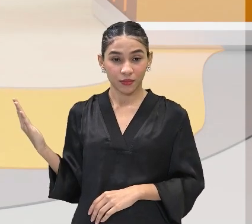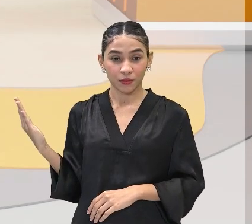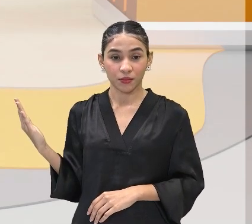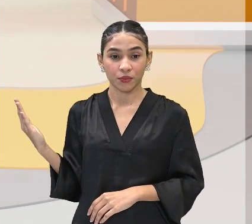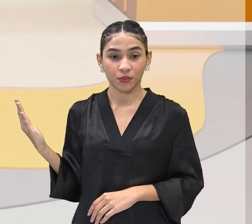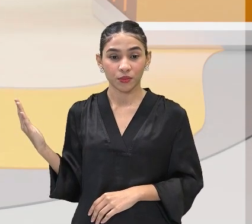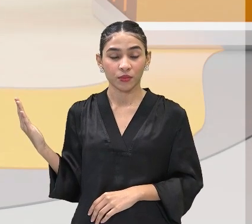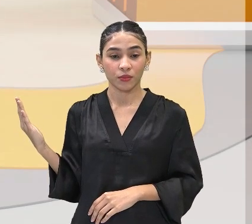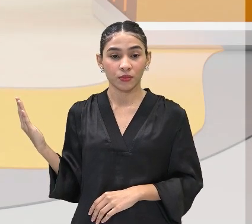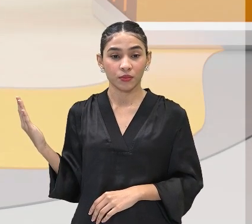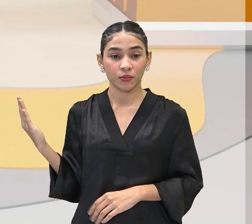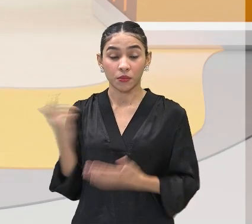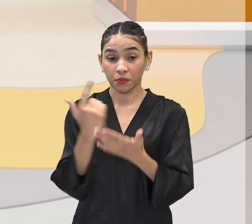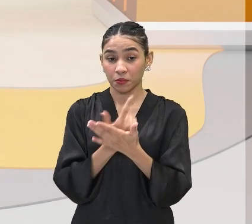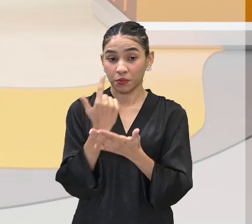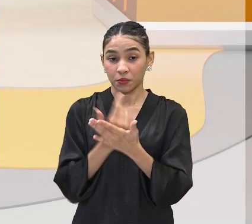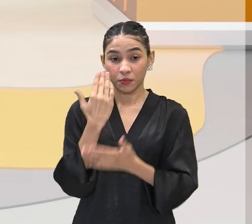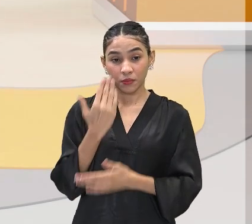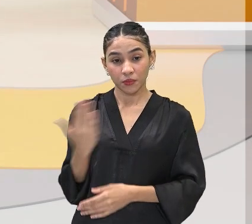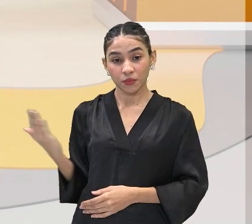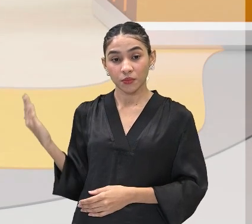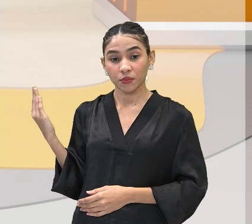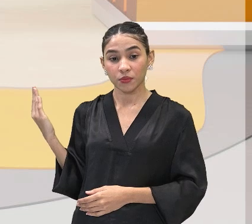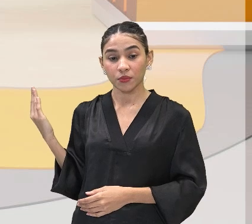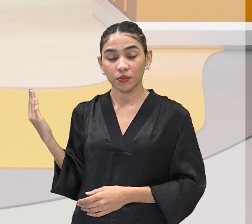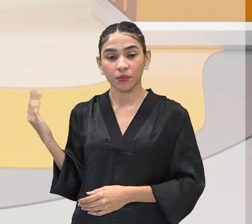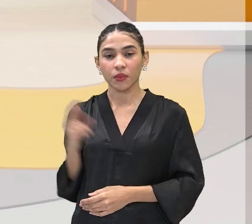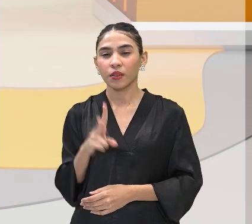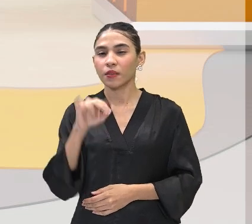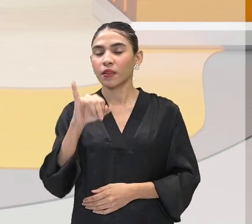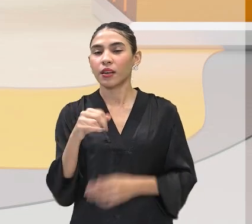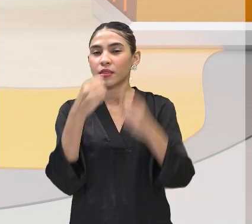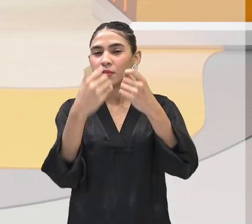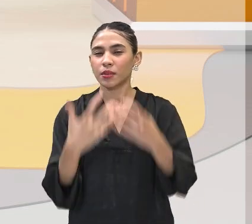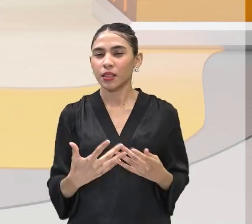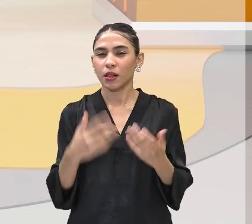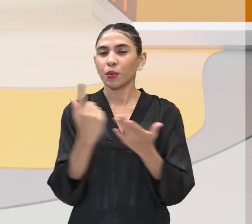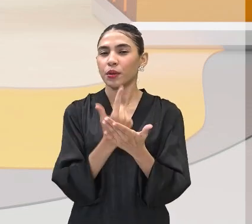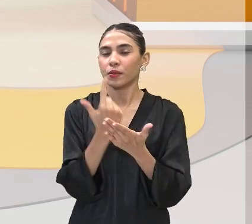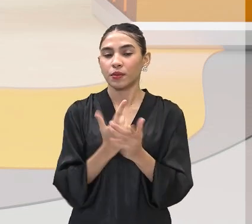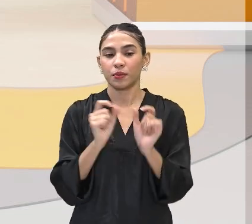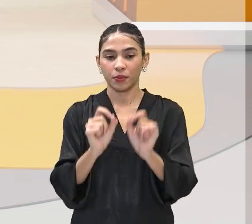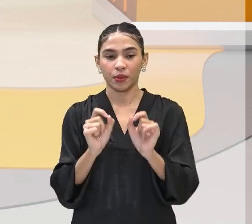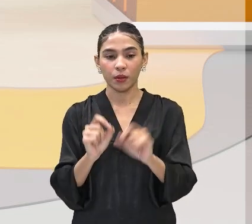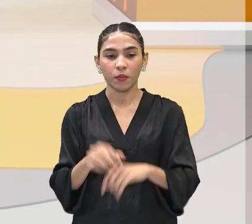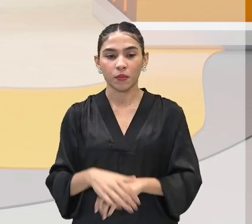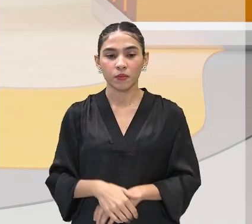A Riqueza das Nações, né, que vai ser um livro